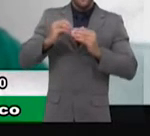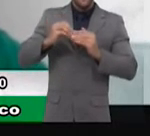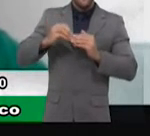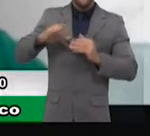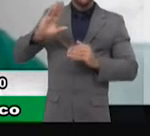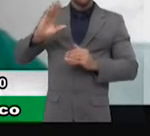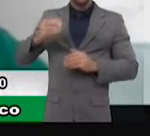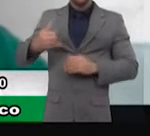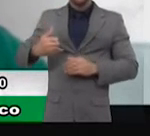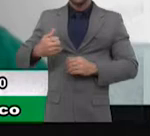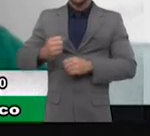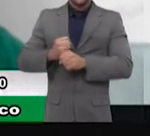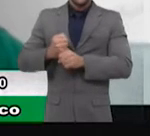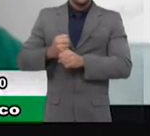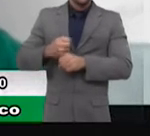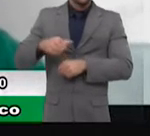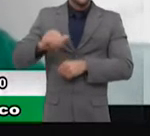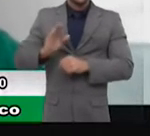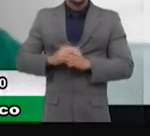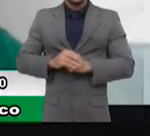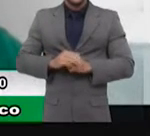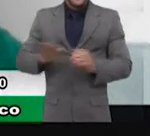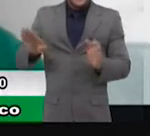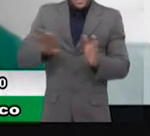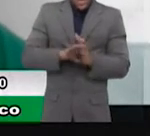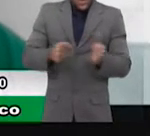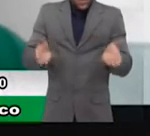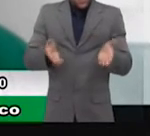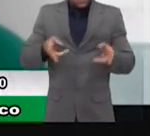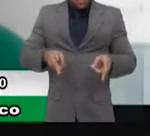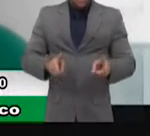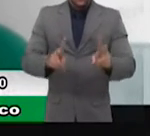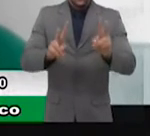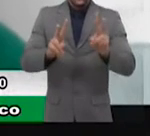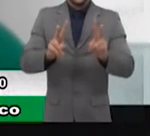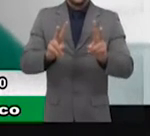aqui até hoje. Mas eu queria dizer